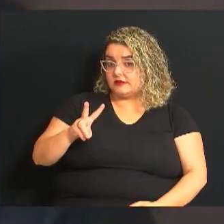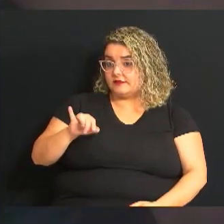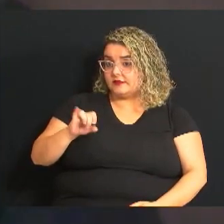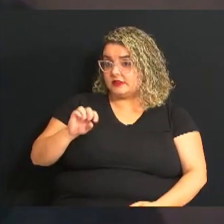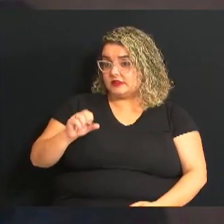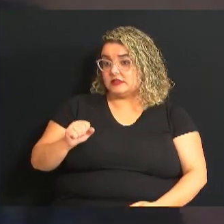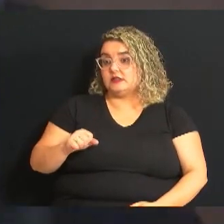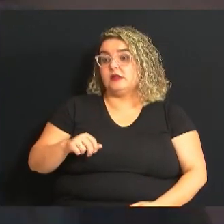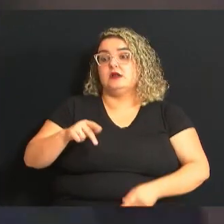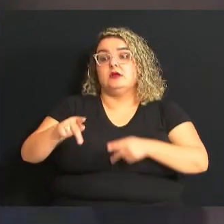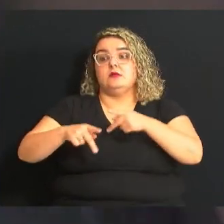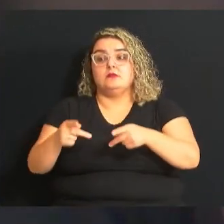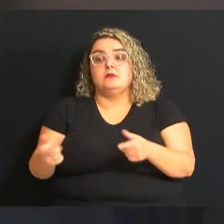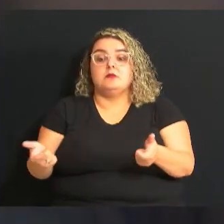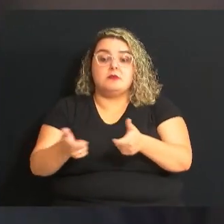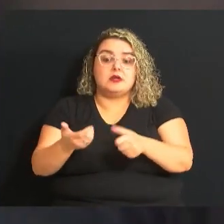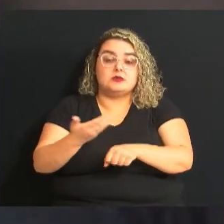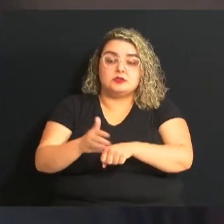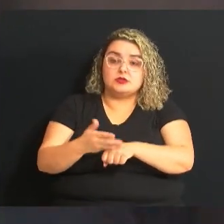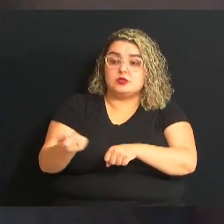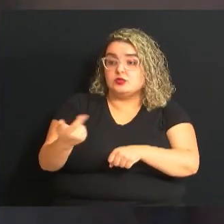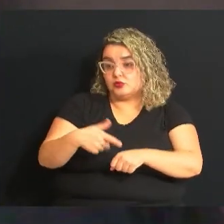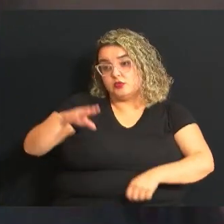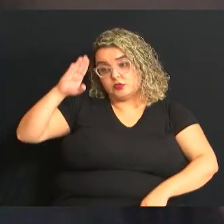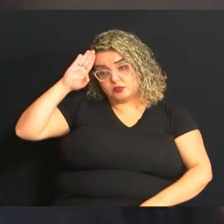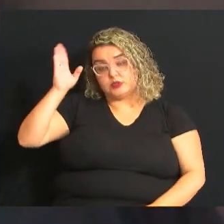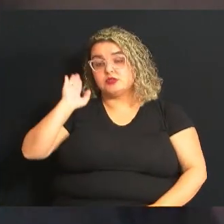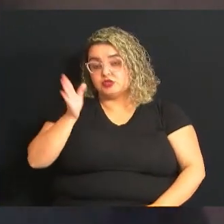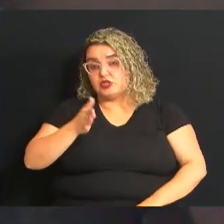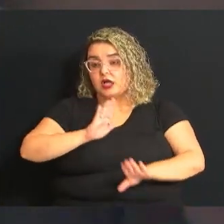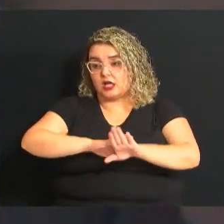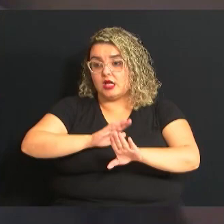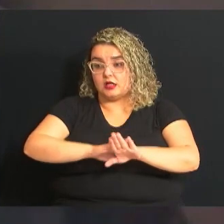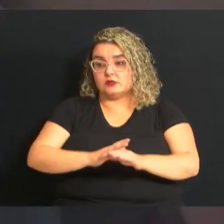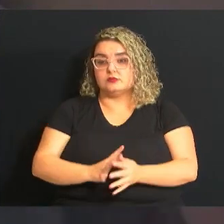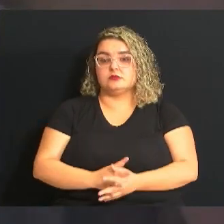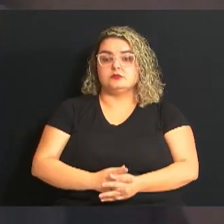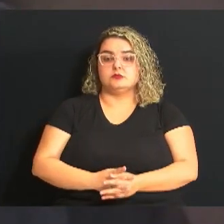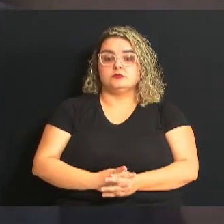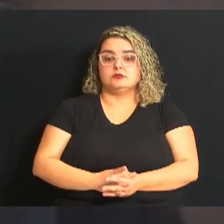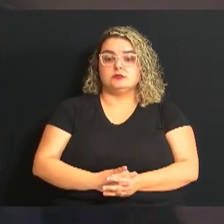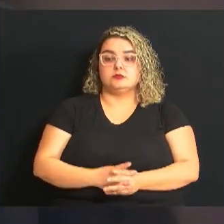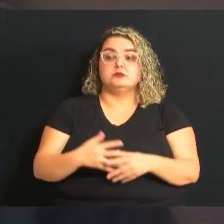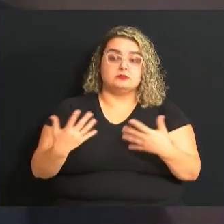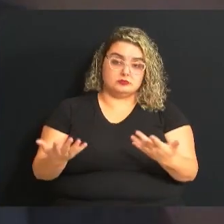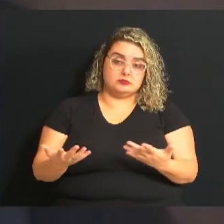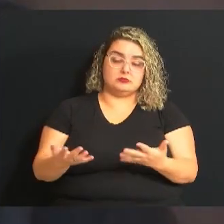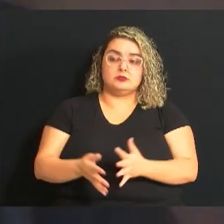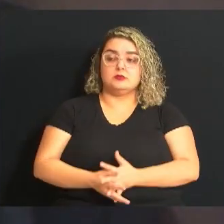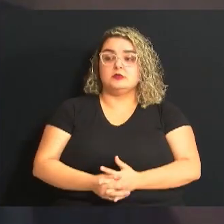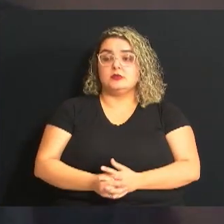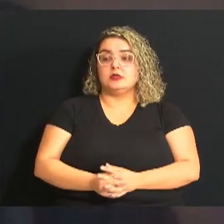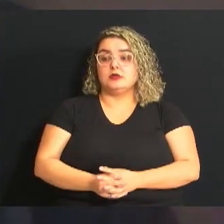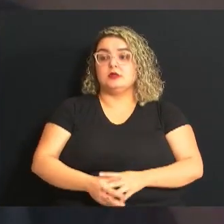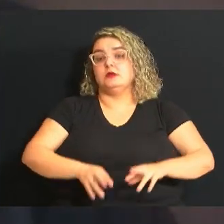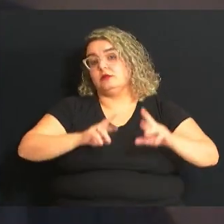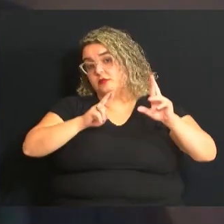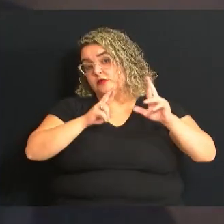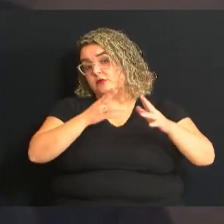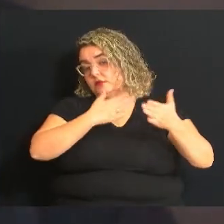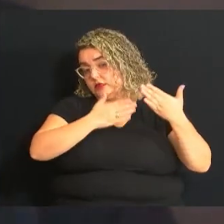sentir construtor desse movimento, porque é uma mudança radical, né? Você sair de um lugar que é